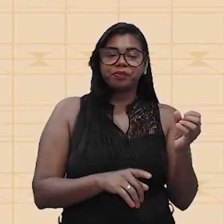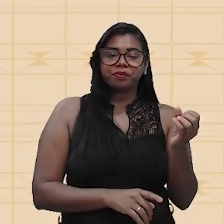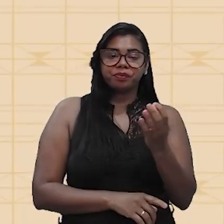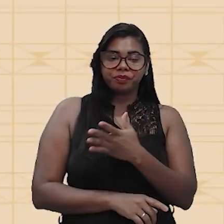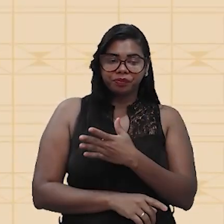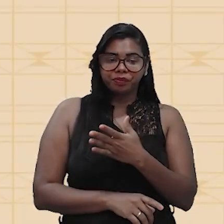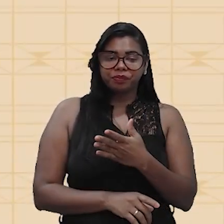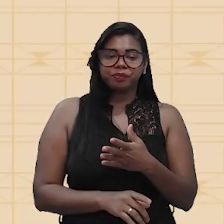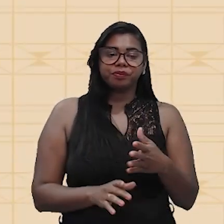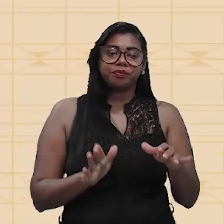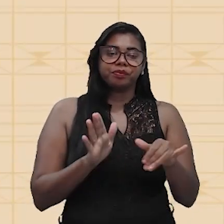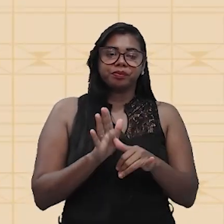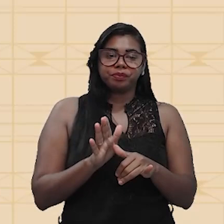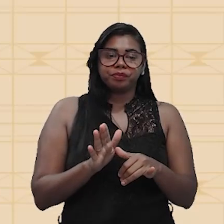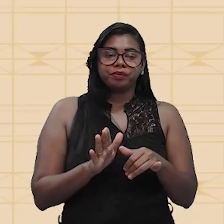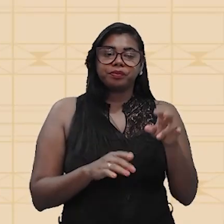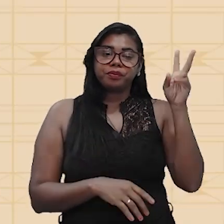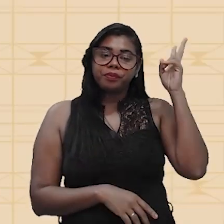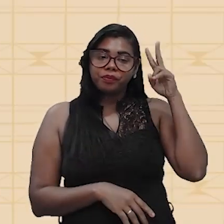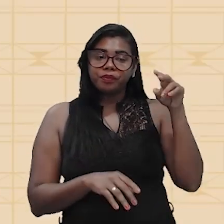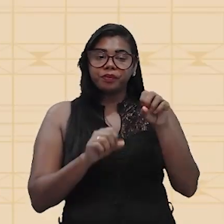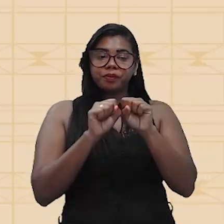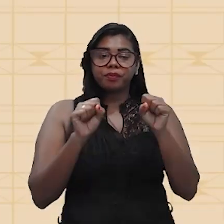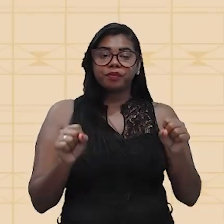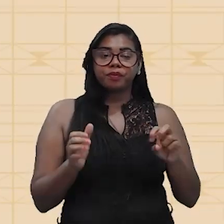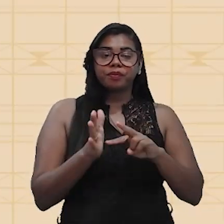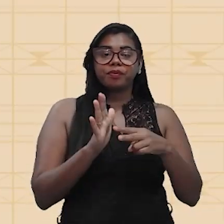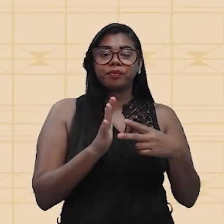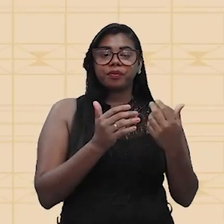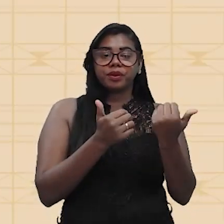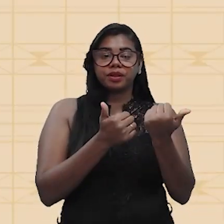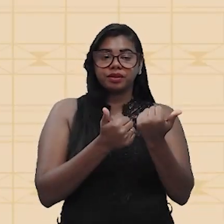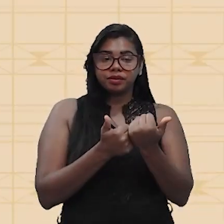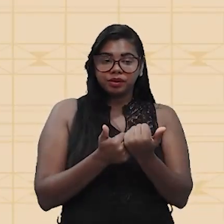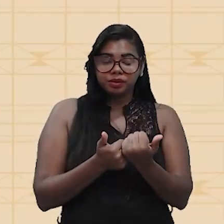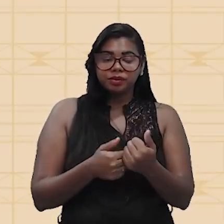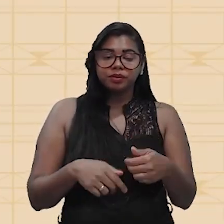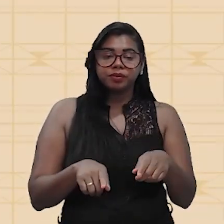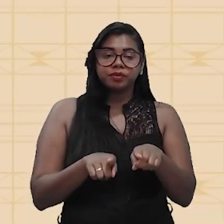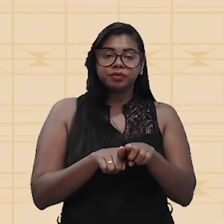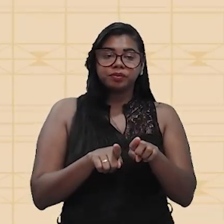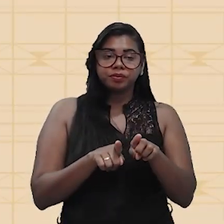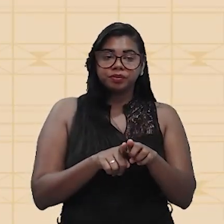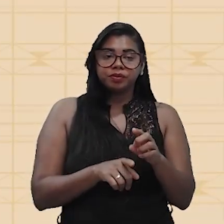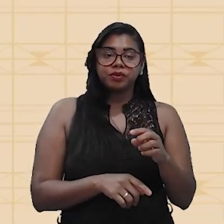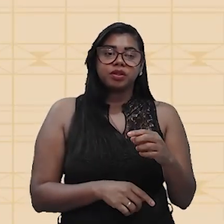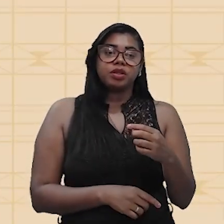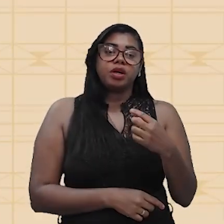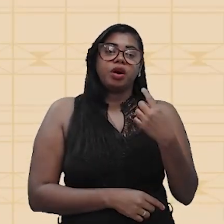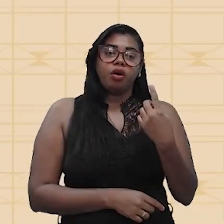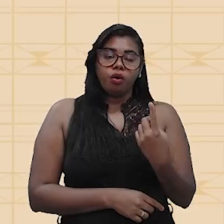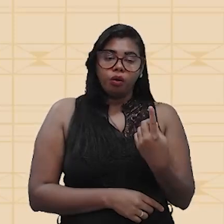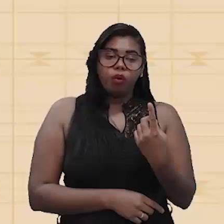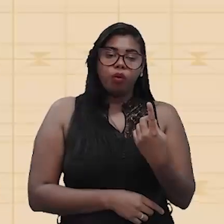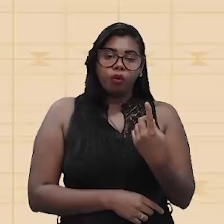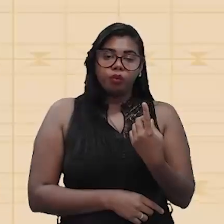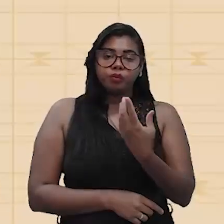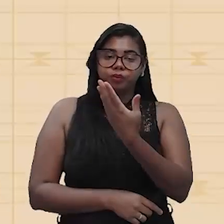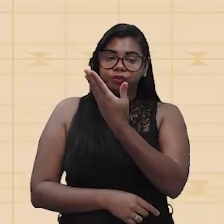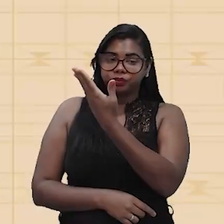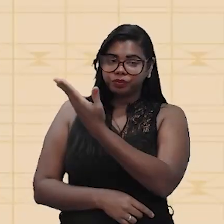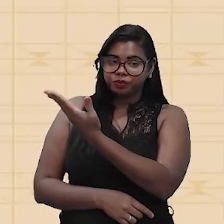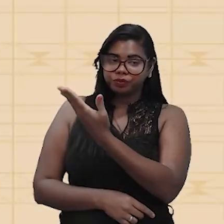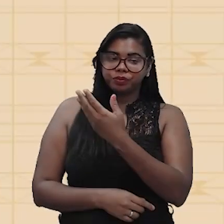que a associação significa substituir uma quantidade, sabe lá Deus quantas, por apenas um único componente.